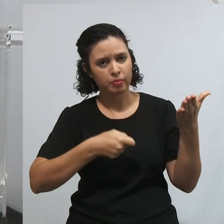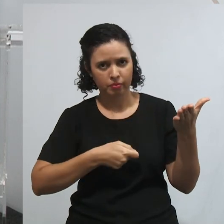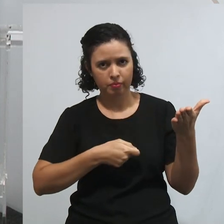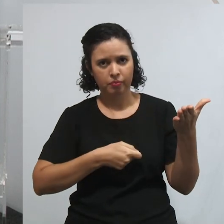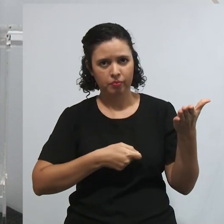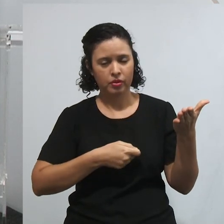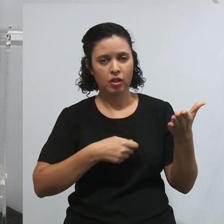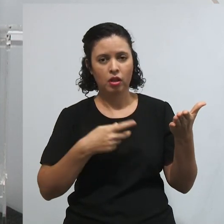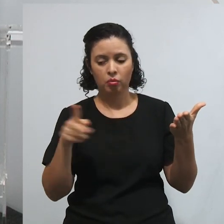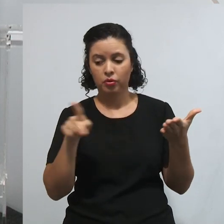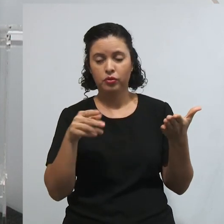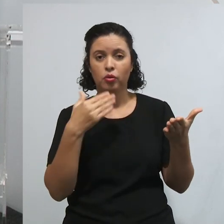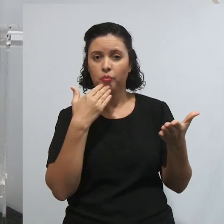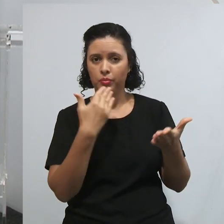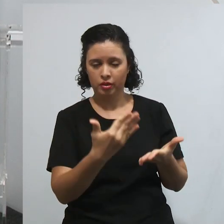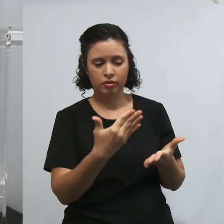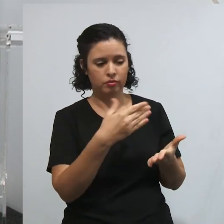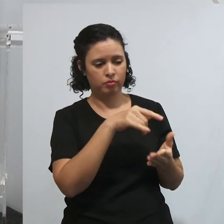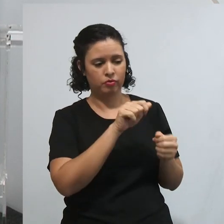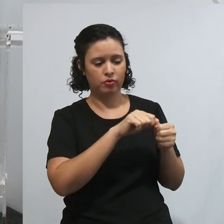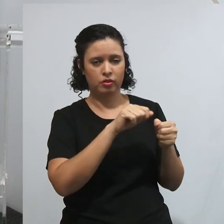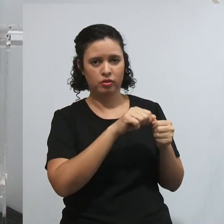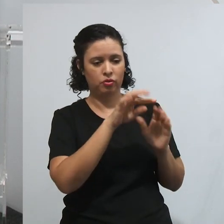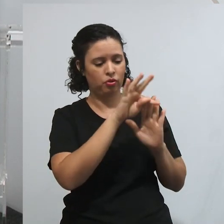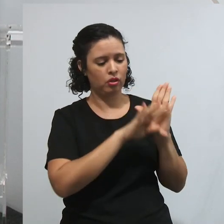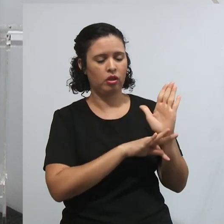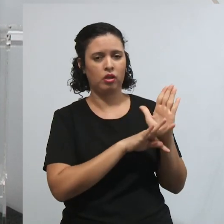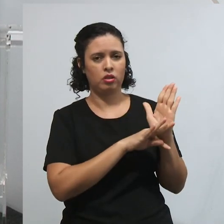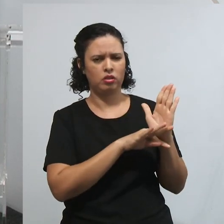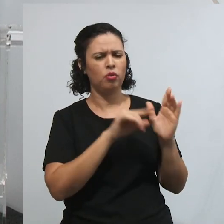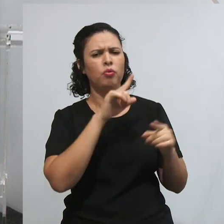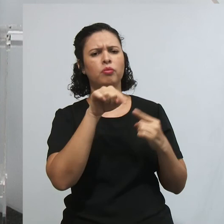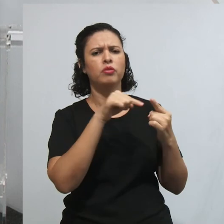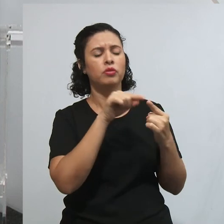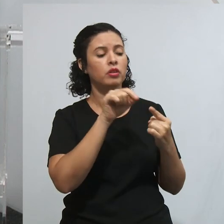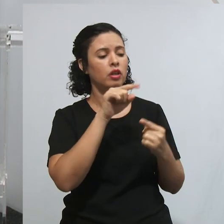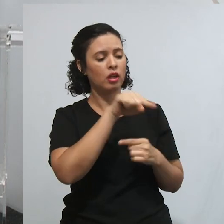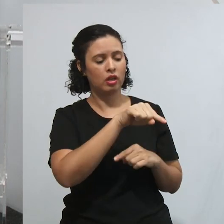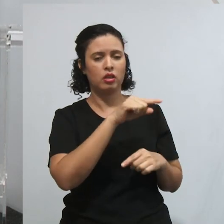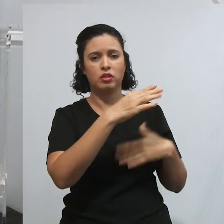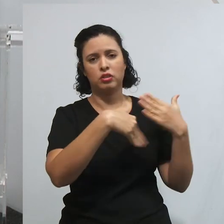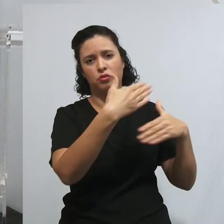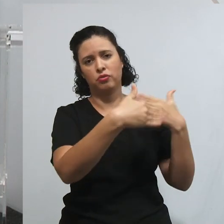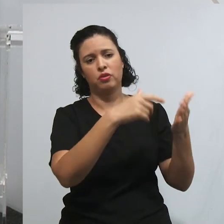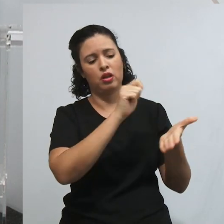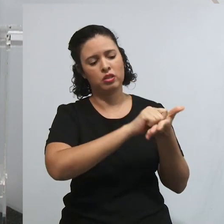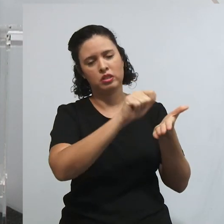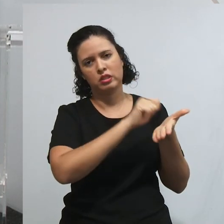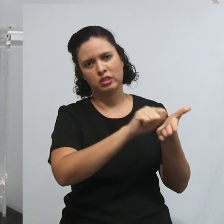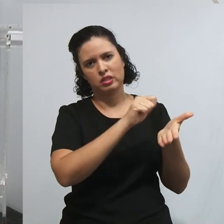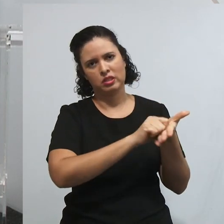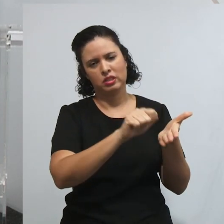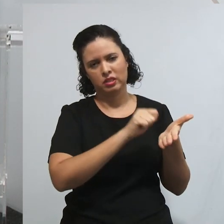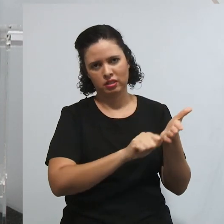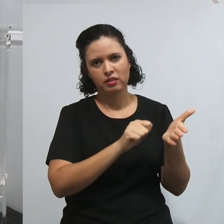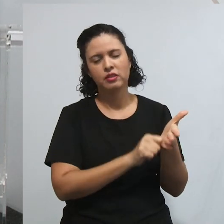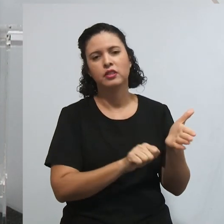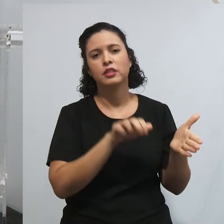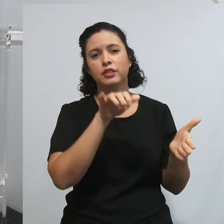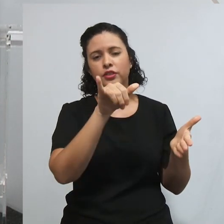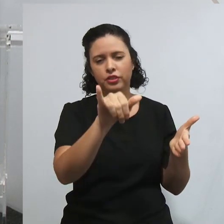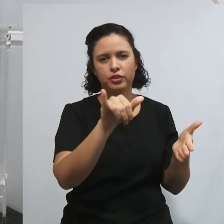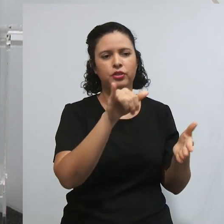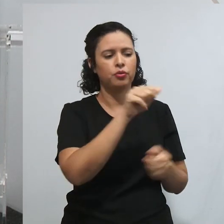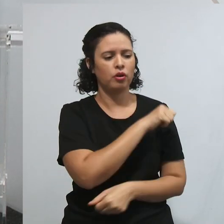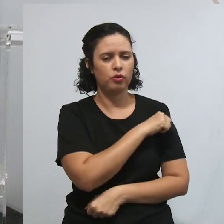a gente pede para que um aluno produza um texto, qual é o objetivo? O objetivo é que aquele aluno desenvolva a escrita, aprimore a escrita. Se o